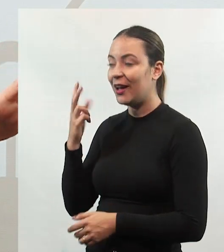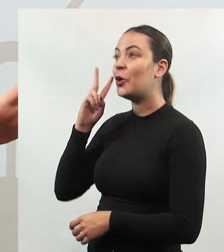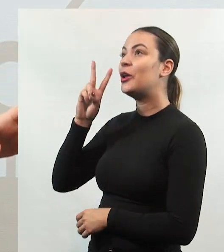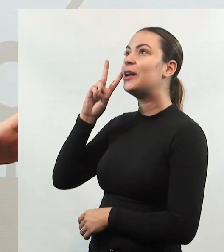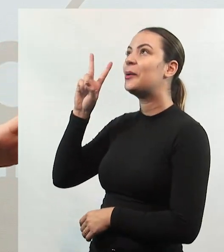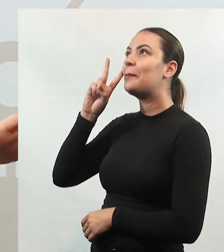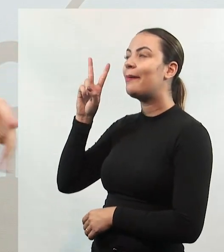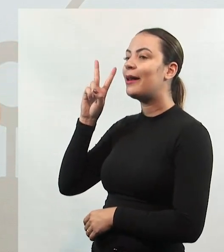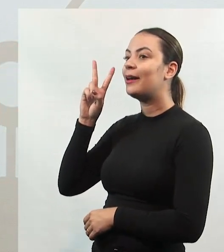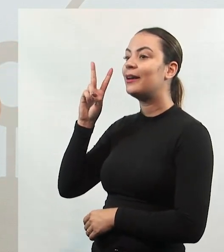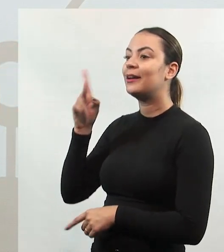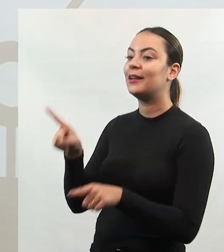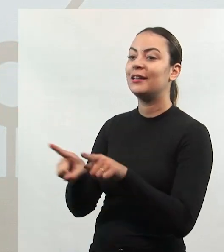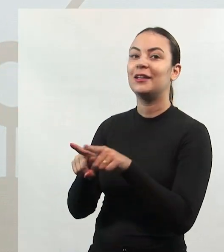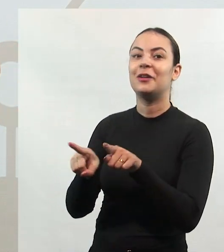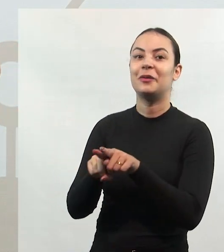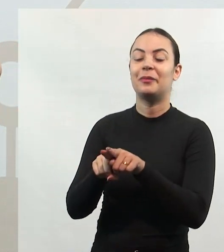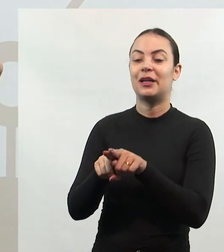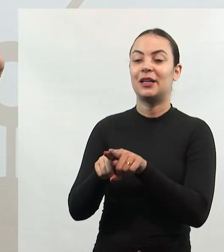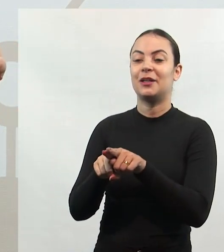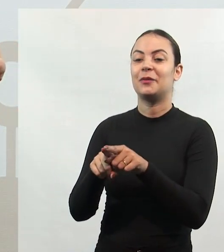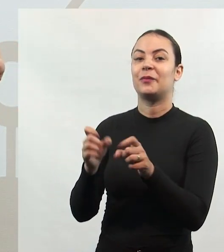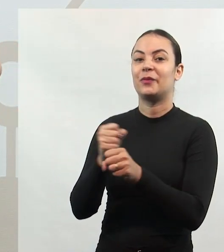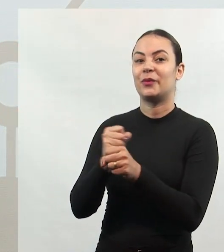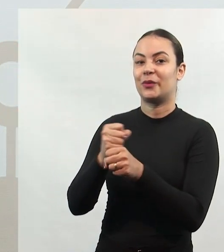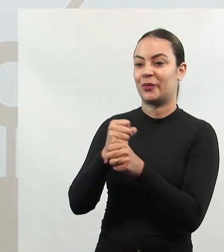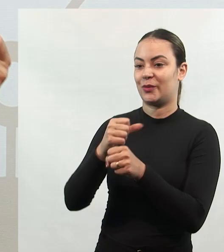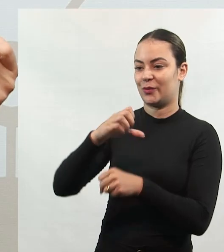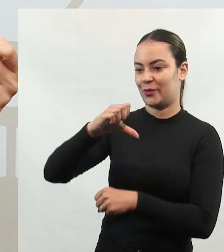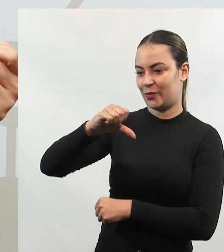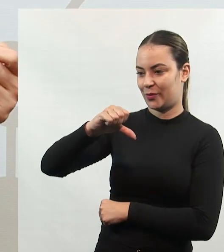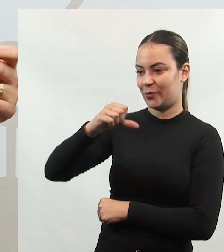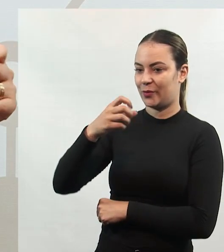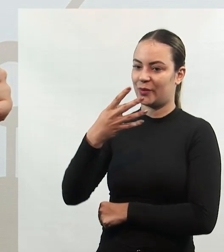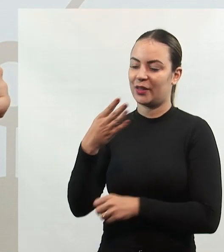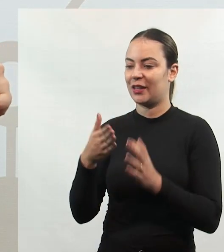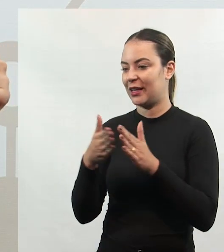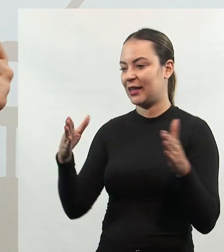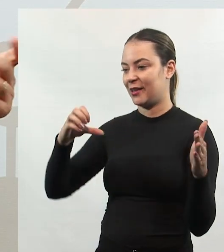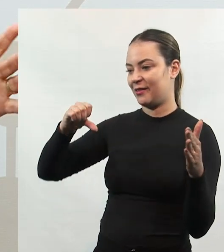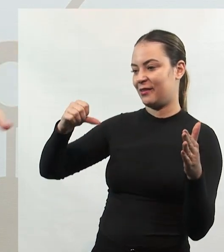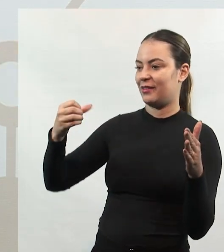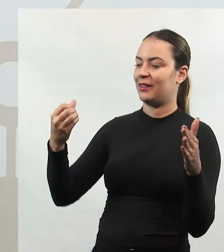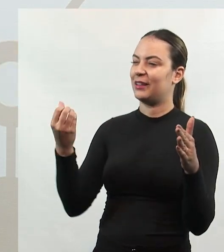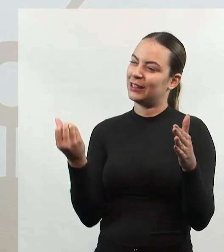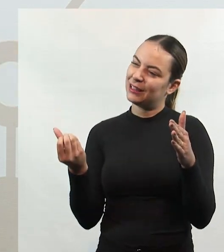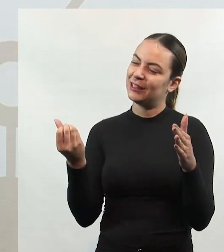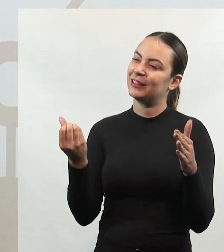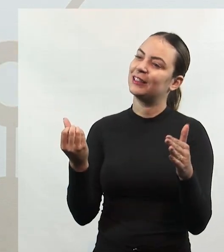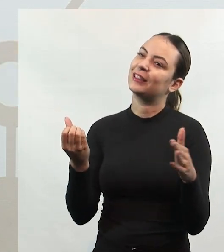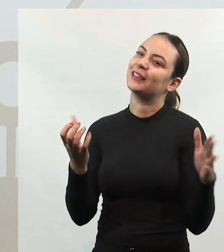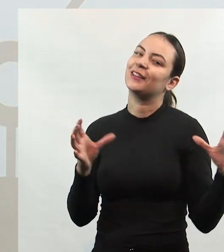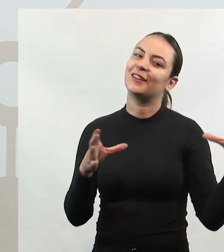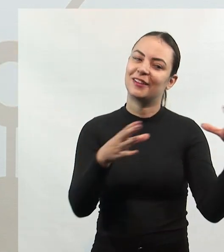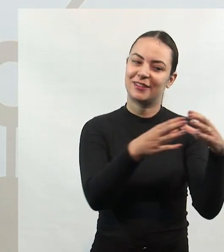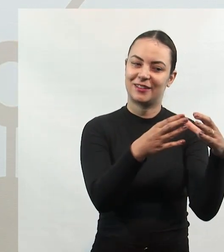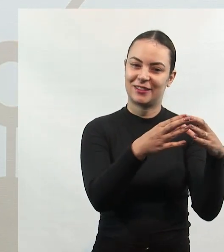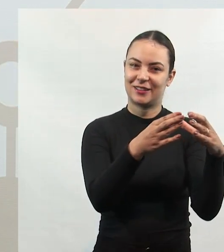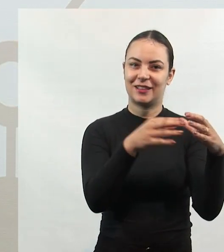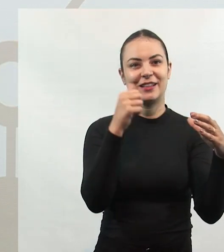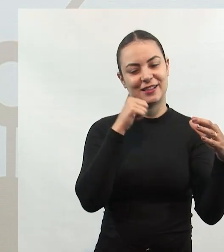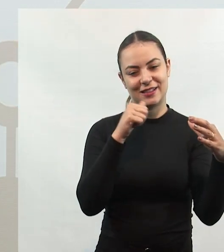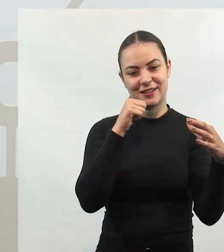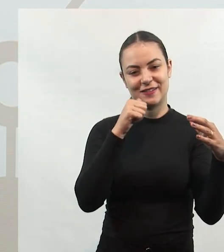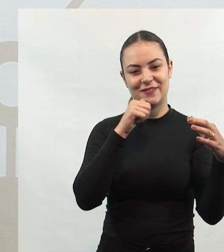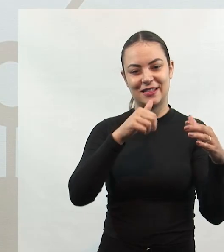restava a dança. E aí tínhamos uma colega, a Érica, que hoje é uma professora de educação física da São Lucas, enfim. E ela...